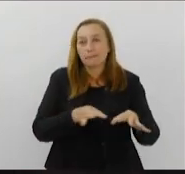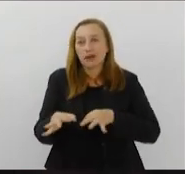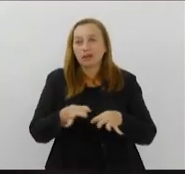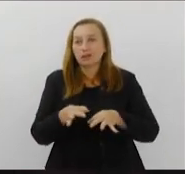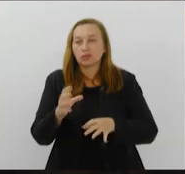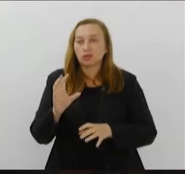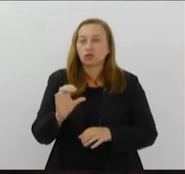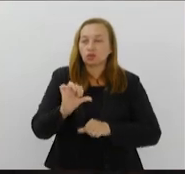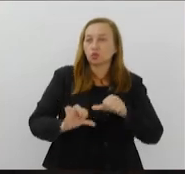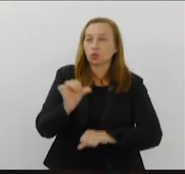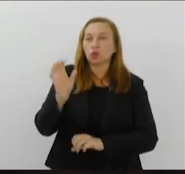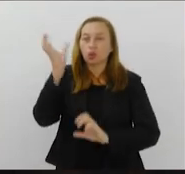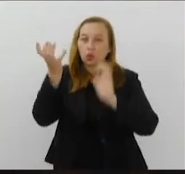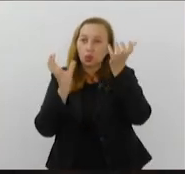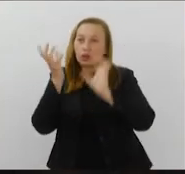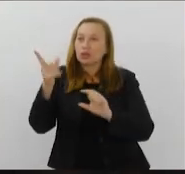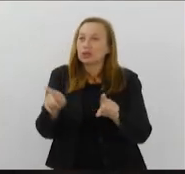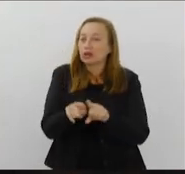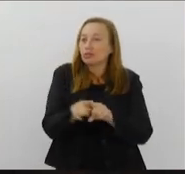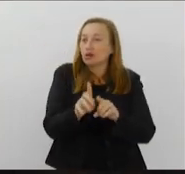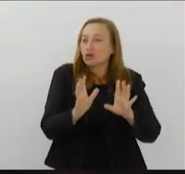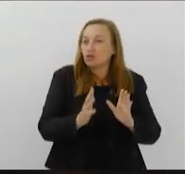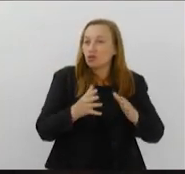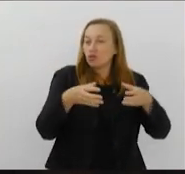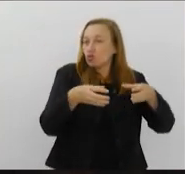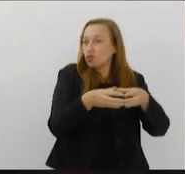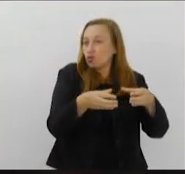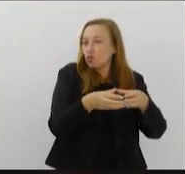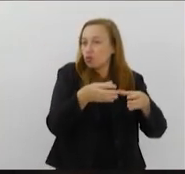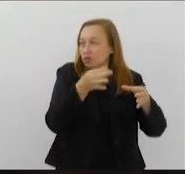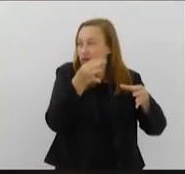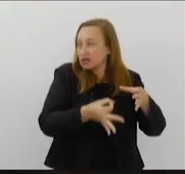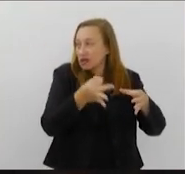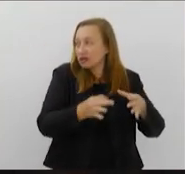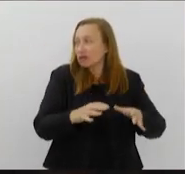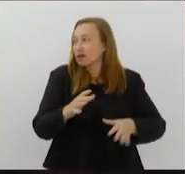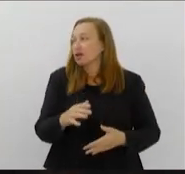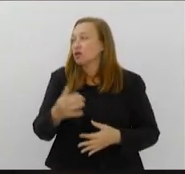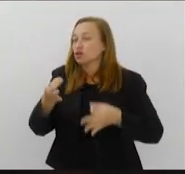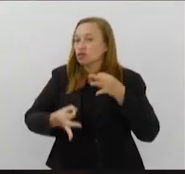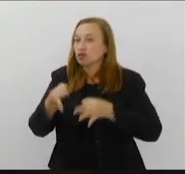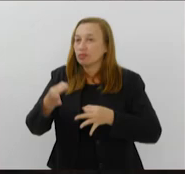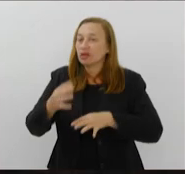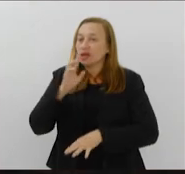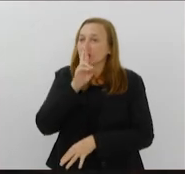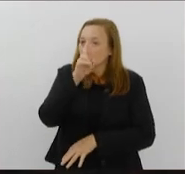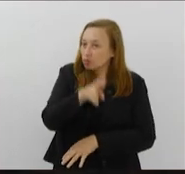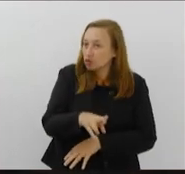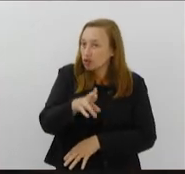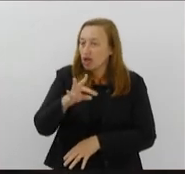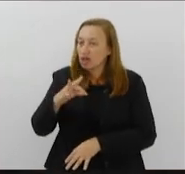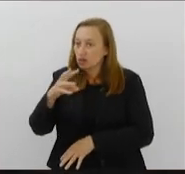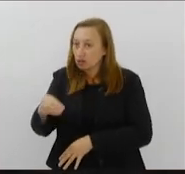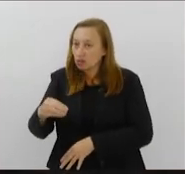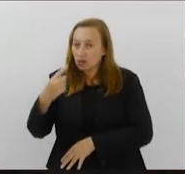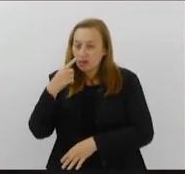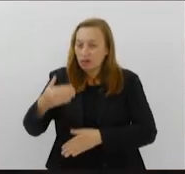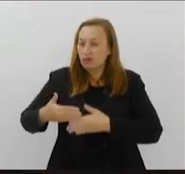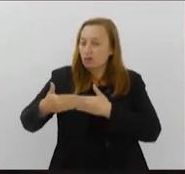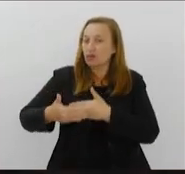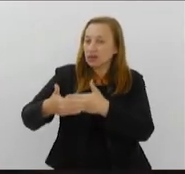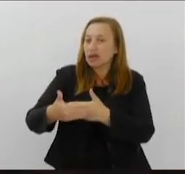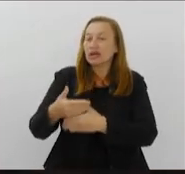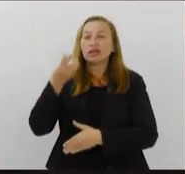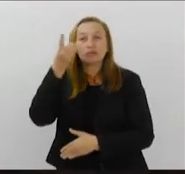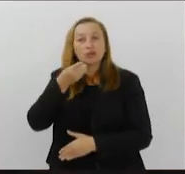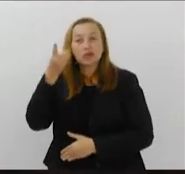setor específico em relação a esse tema. E aí, para poder justamente responder a isso e buscar avançar nisso, senhor